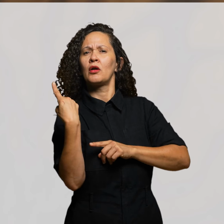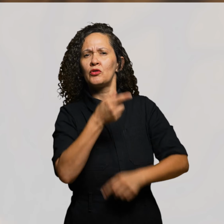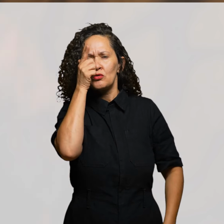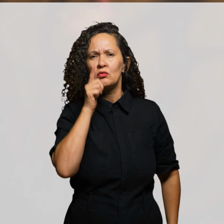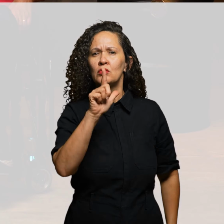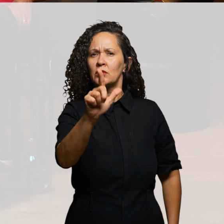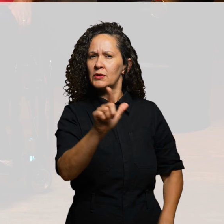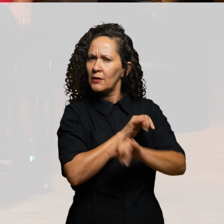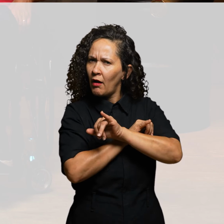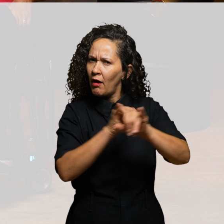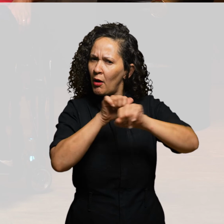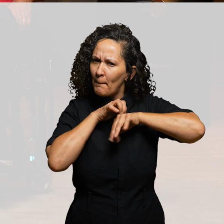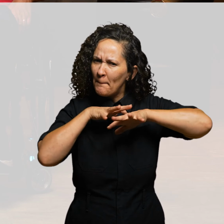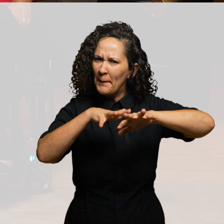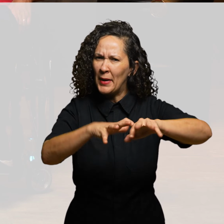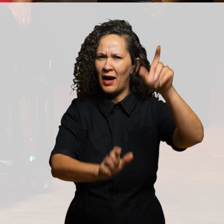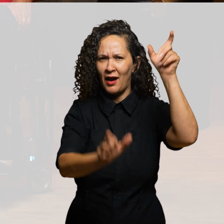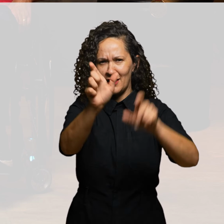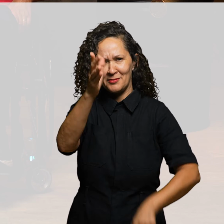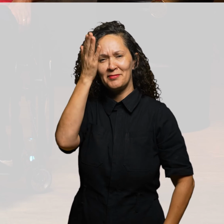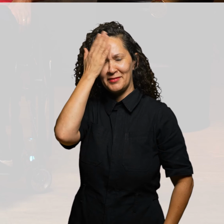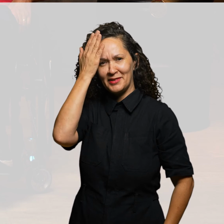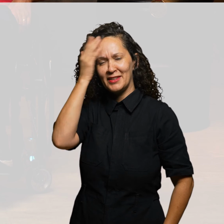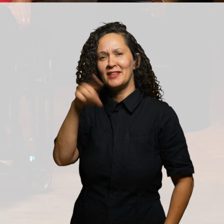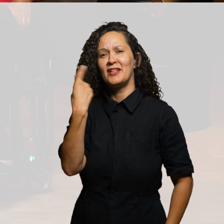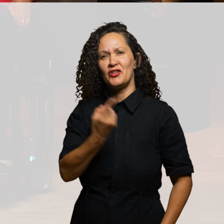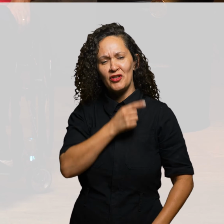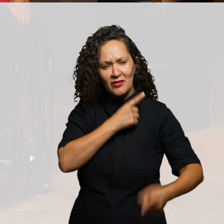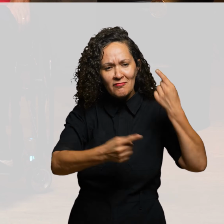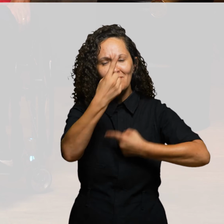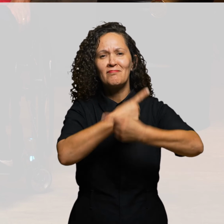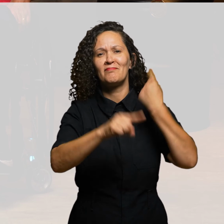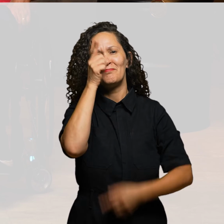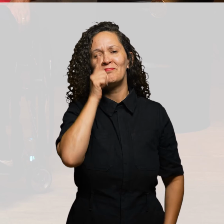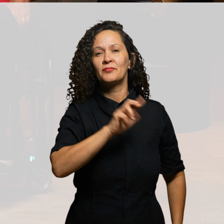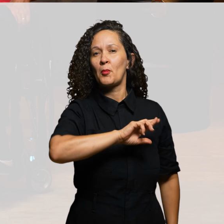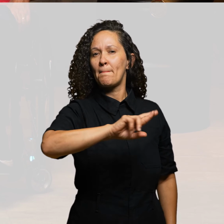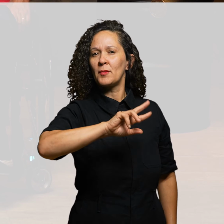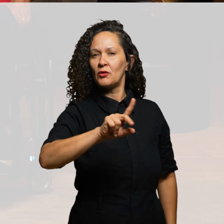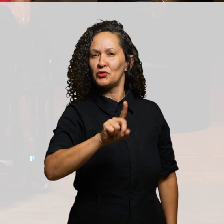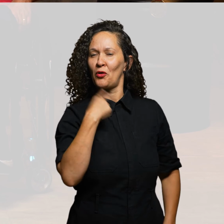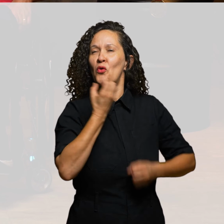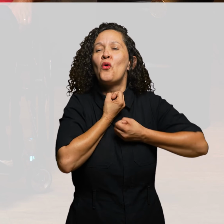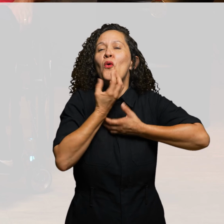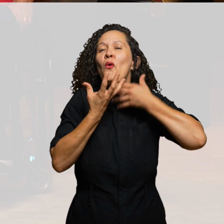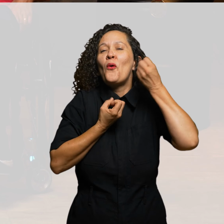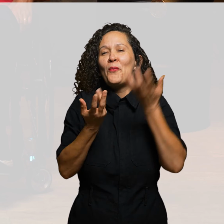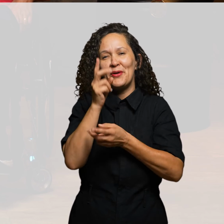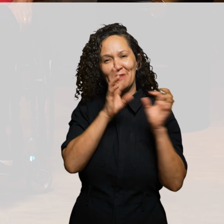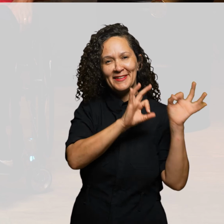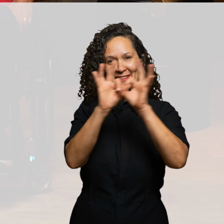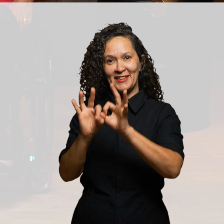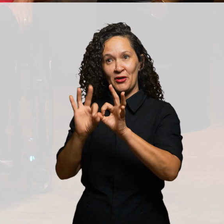que a gente atinja mais pessoas, para que a gente consiga fazer uma certa transformação. Não só para os curupiras de hoje que estão vendo,